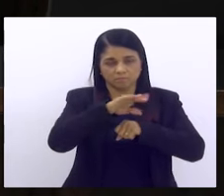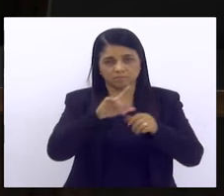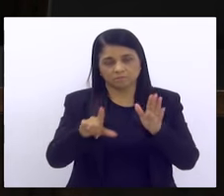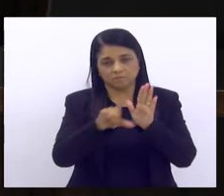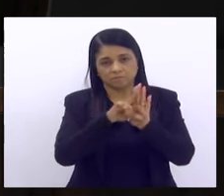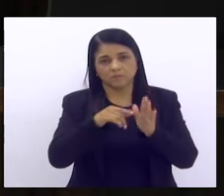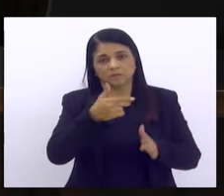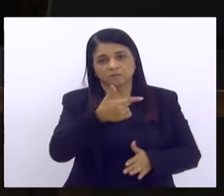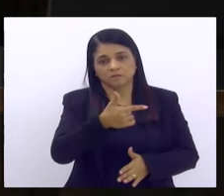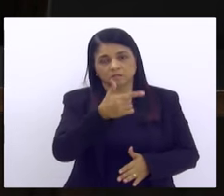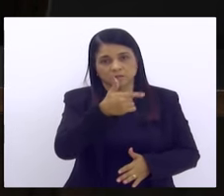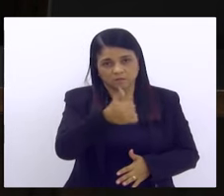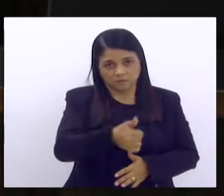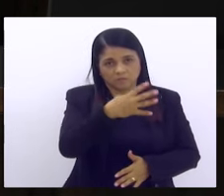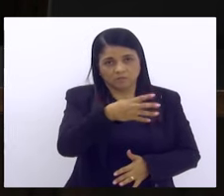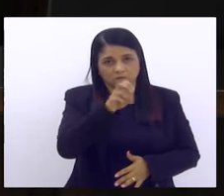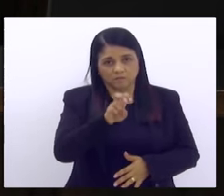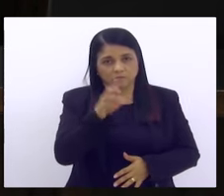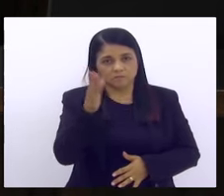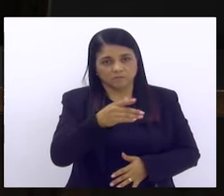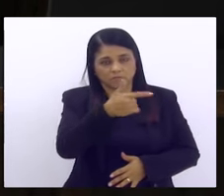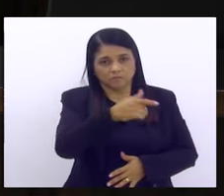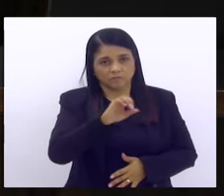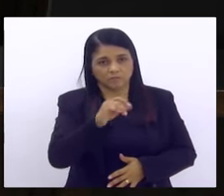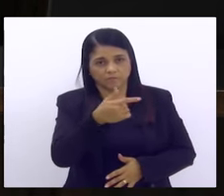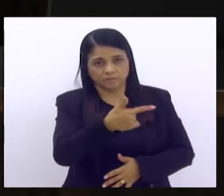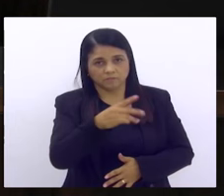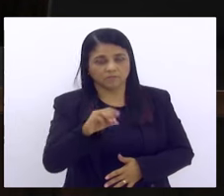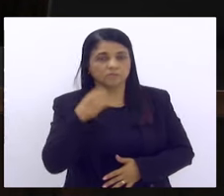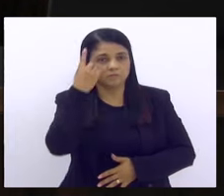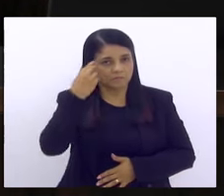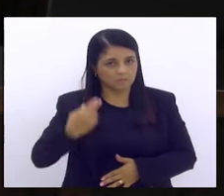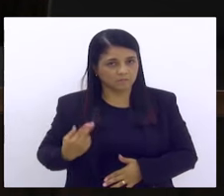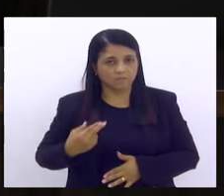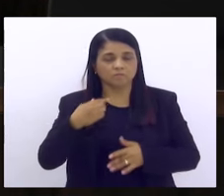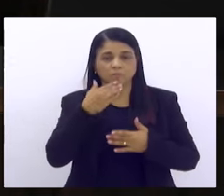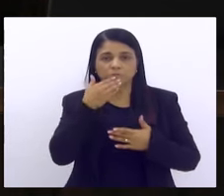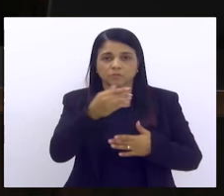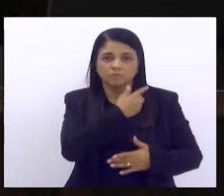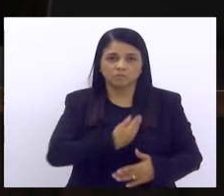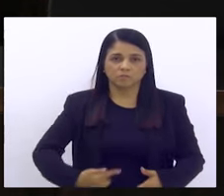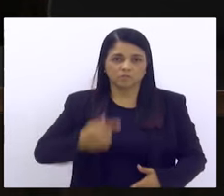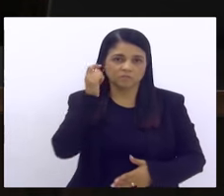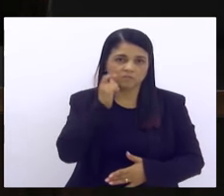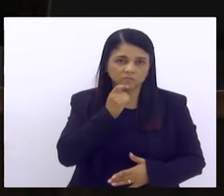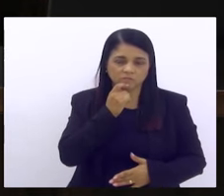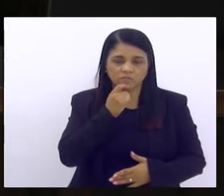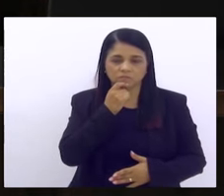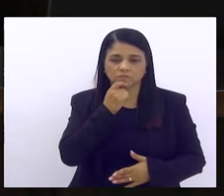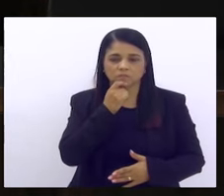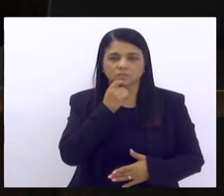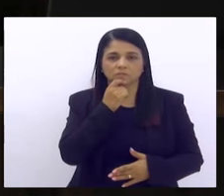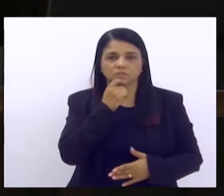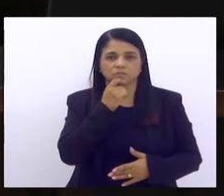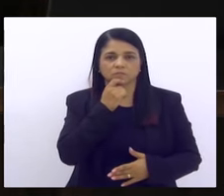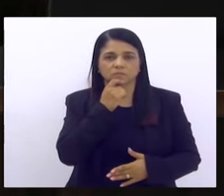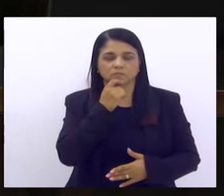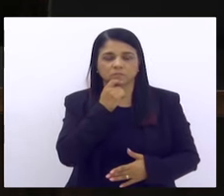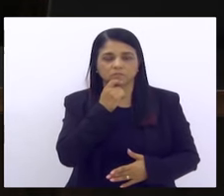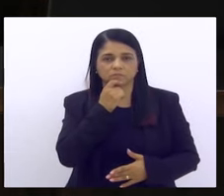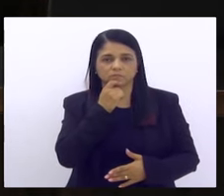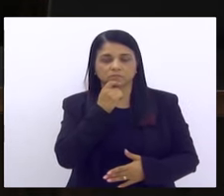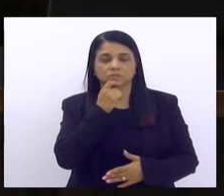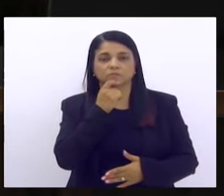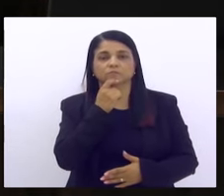de 23, de autoria do deputado Renato Machado, que solicita ao governador do Estado do Rio de Janeiro, o excelentíssimo senhor